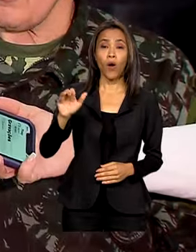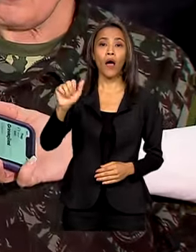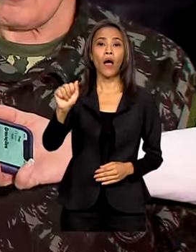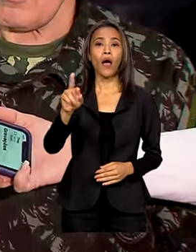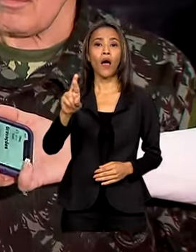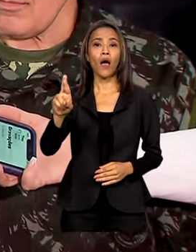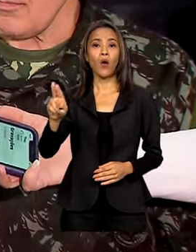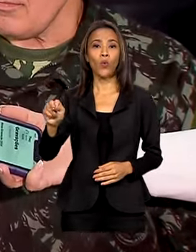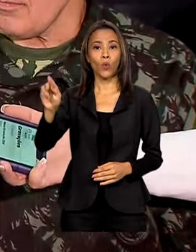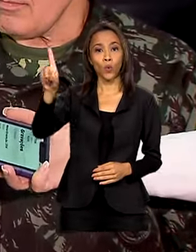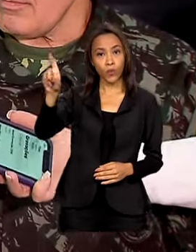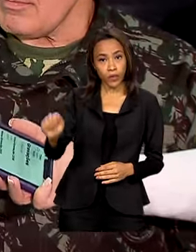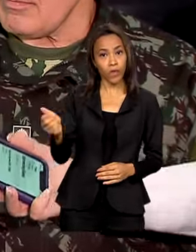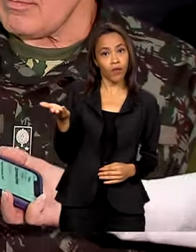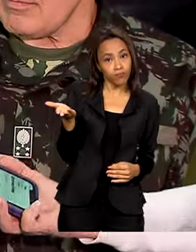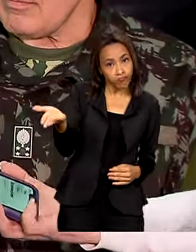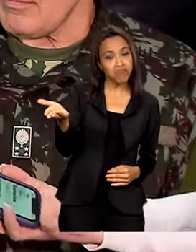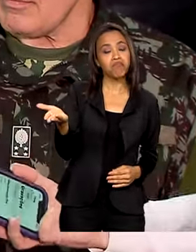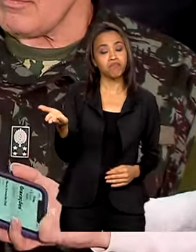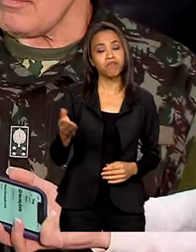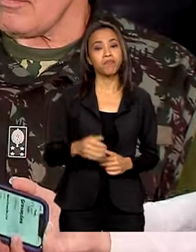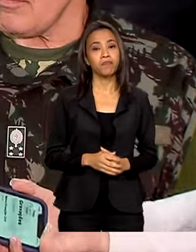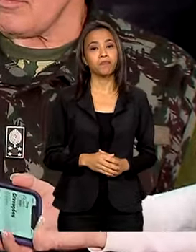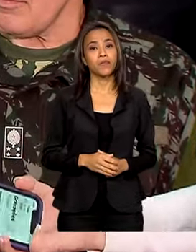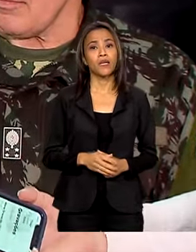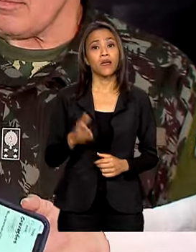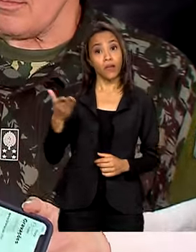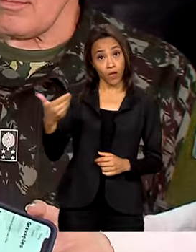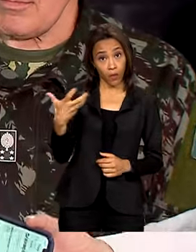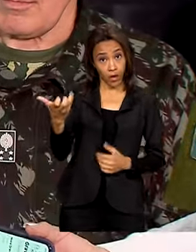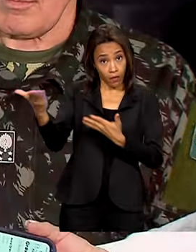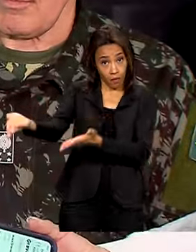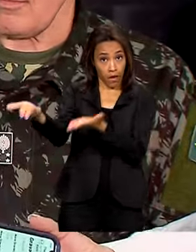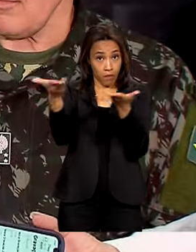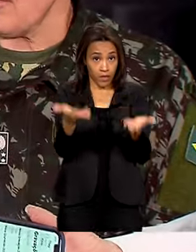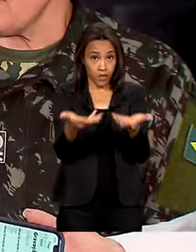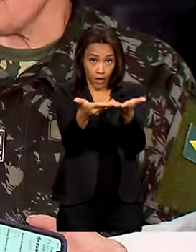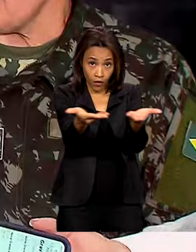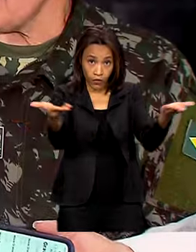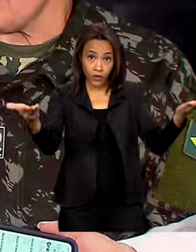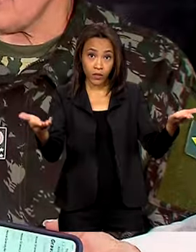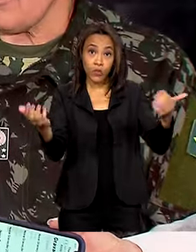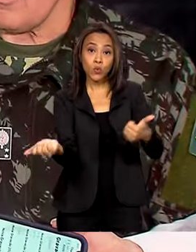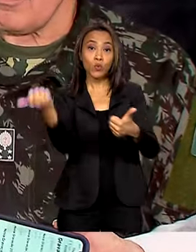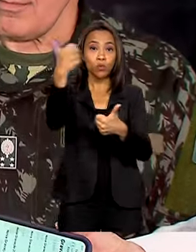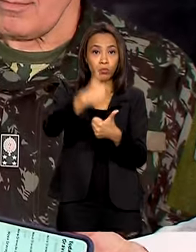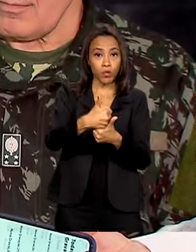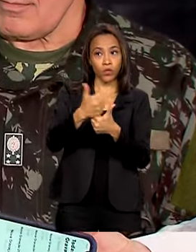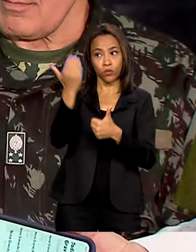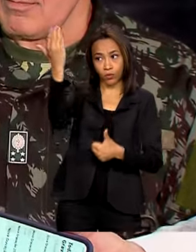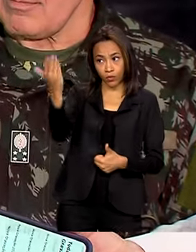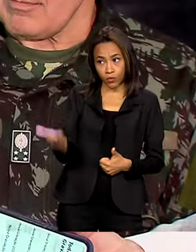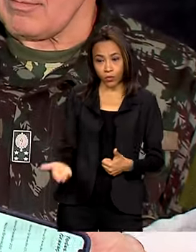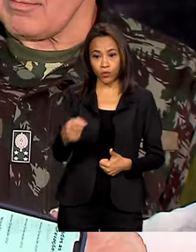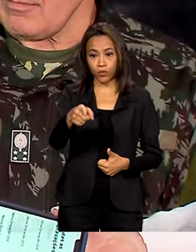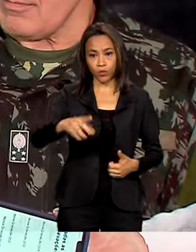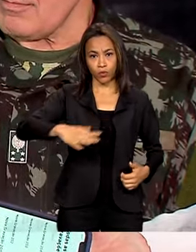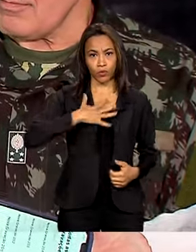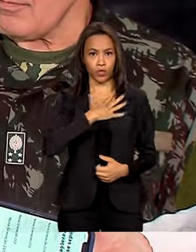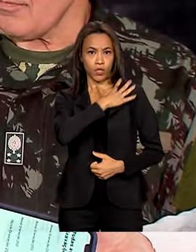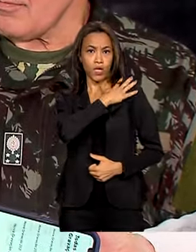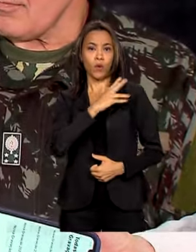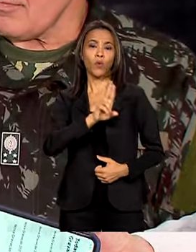quem eu faço as minhas melhores referências, e queria apresentar aqui aos senhores o seu substituto, o general